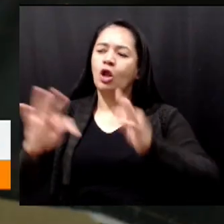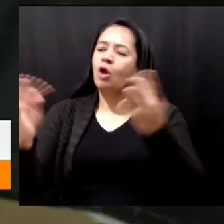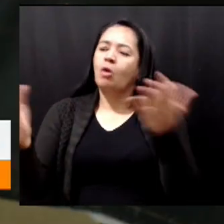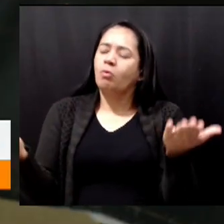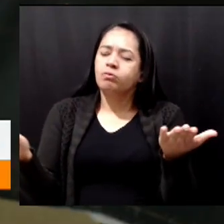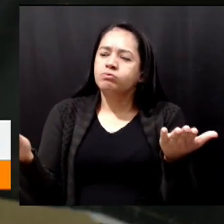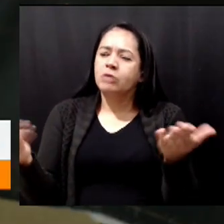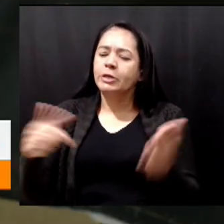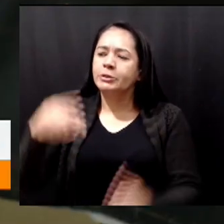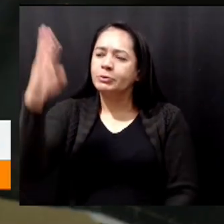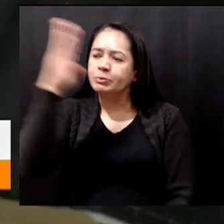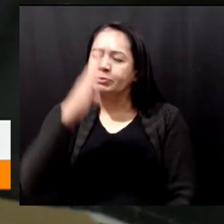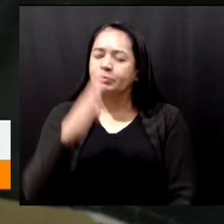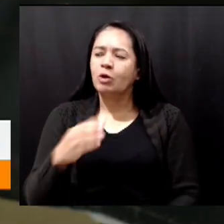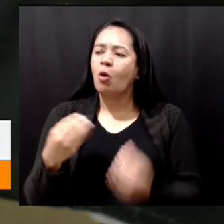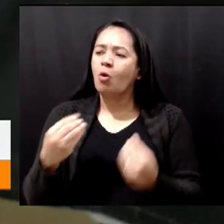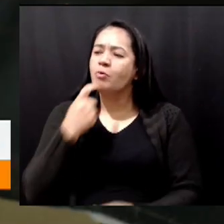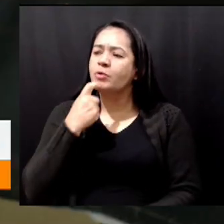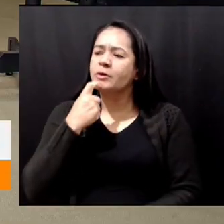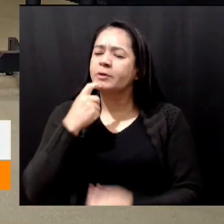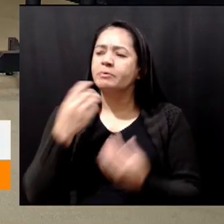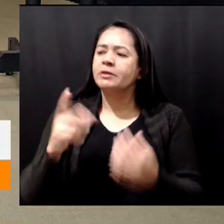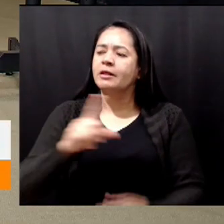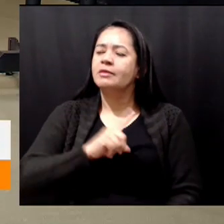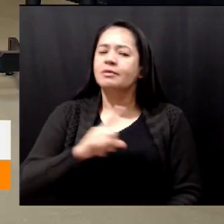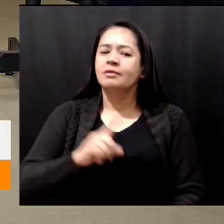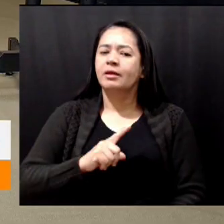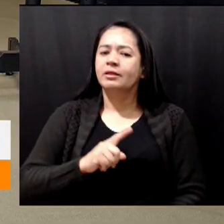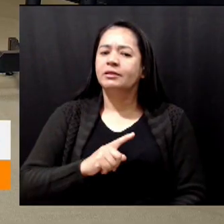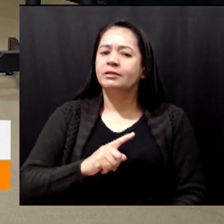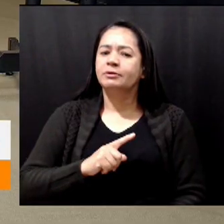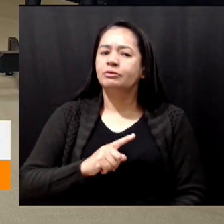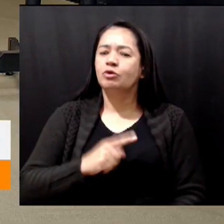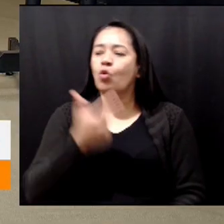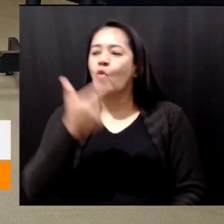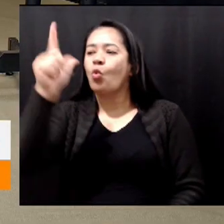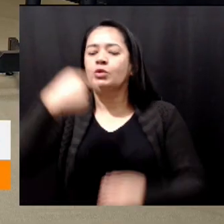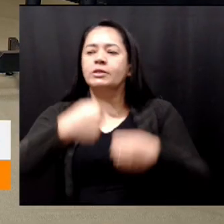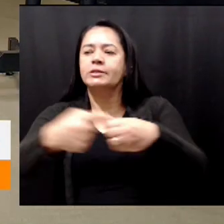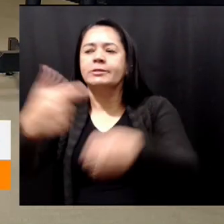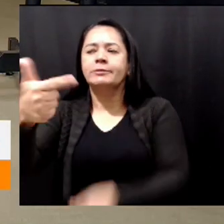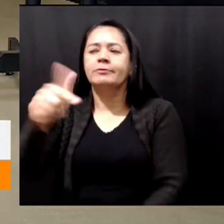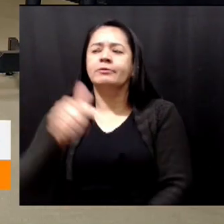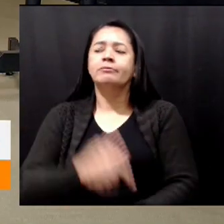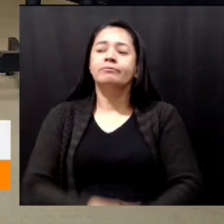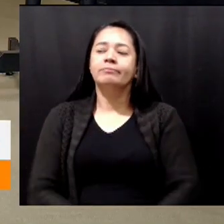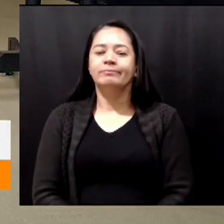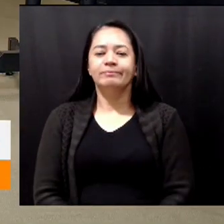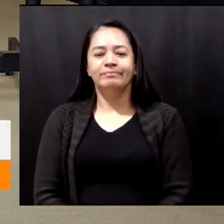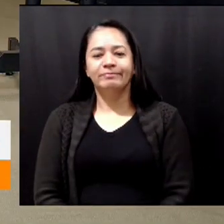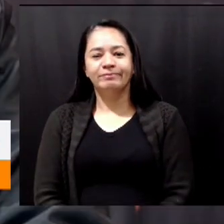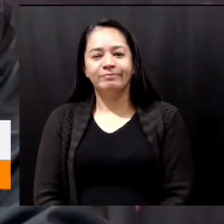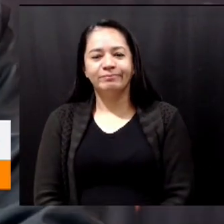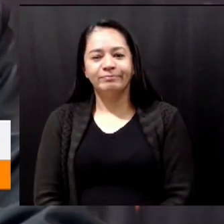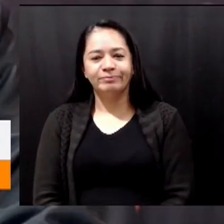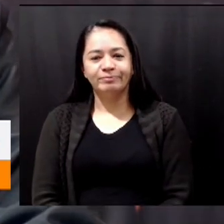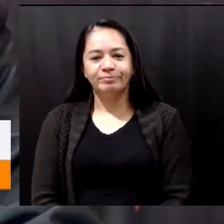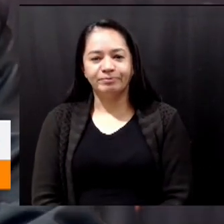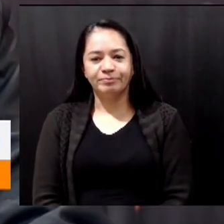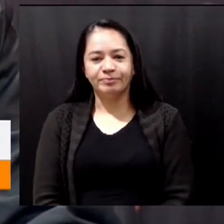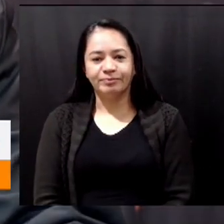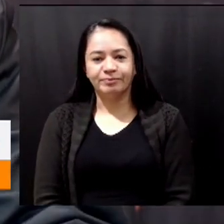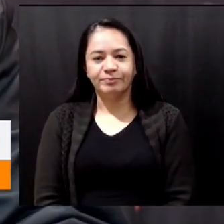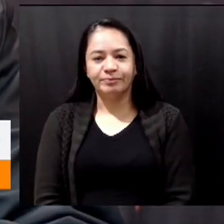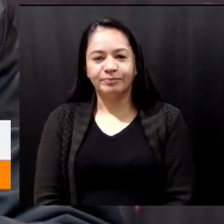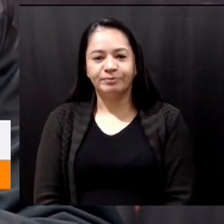O que Campinas tem que outras cidades não têm? Olha só, Campinas é uma